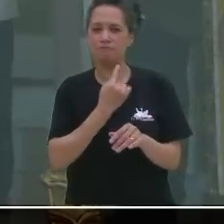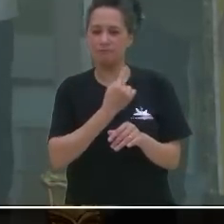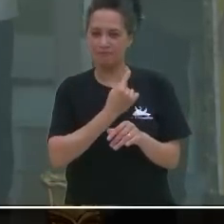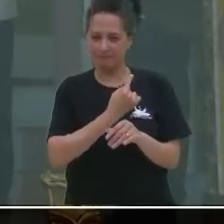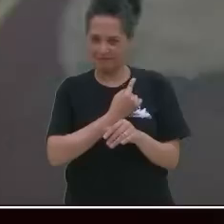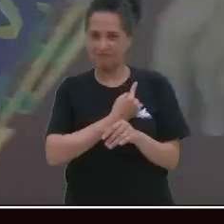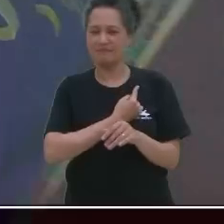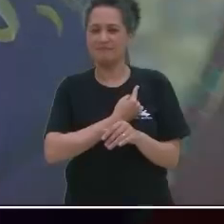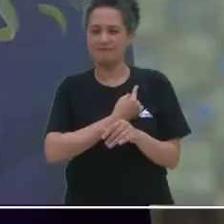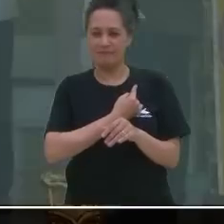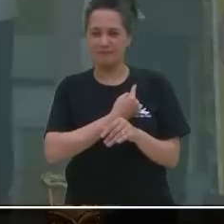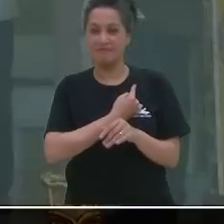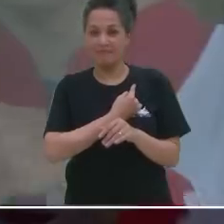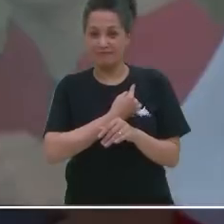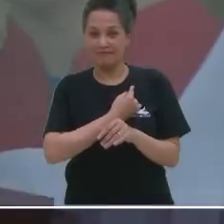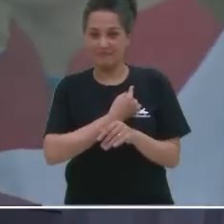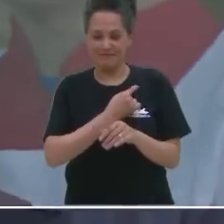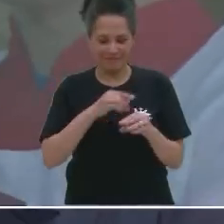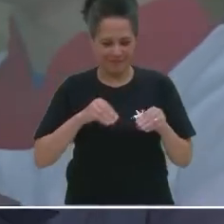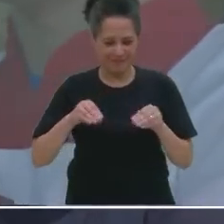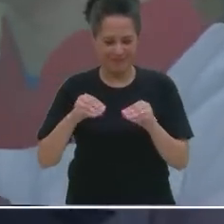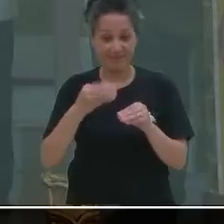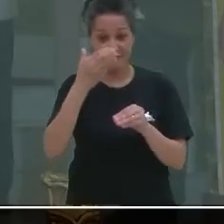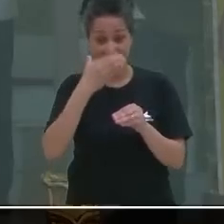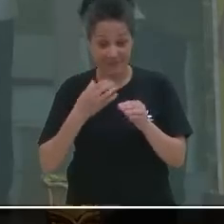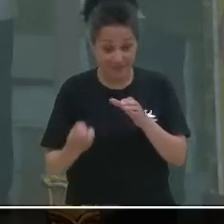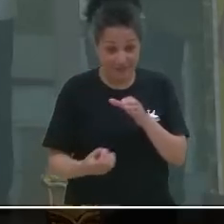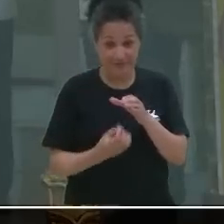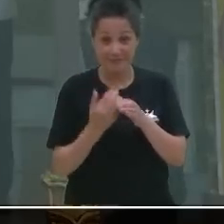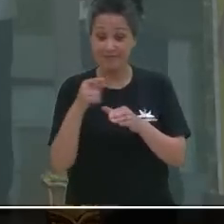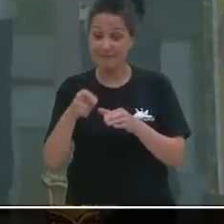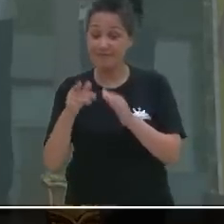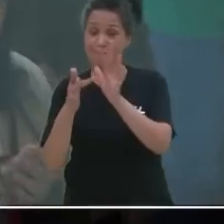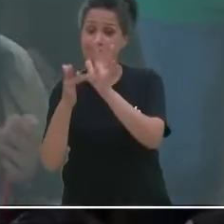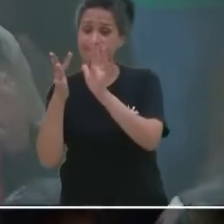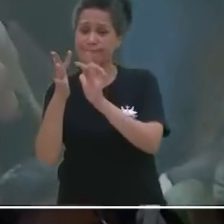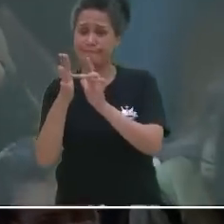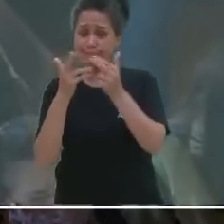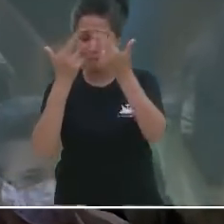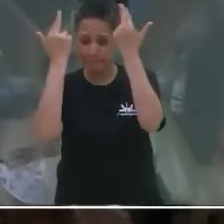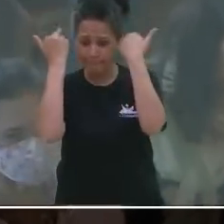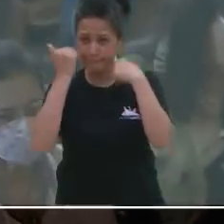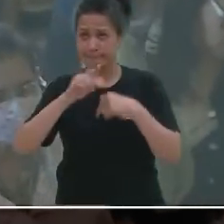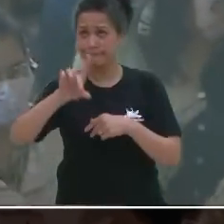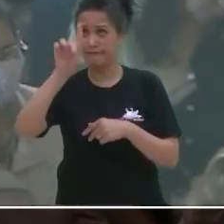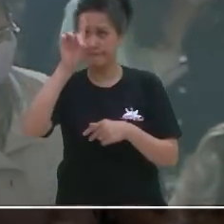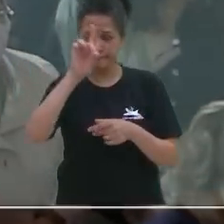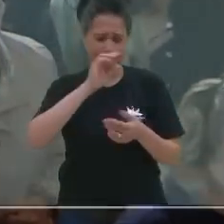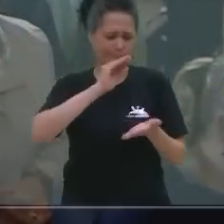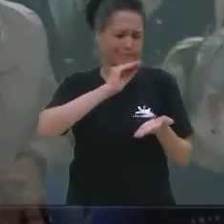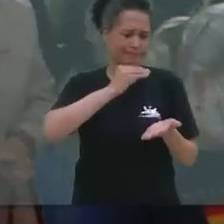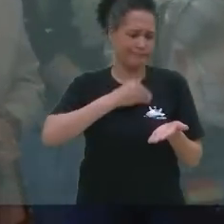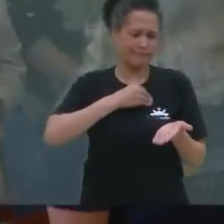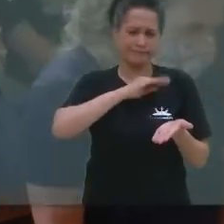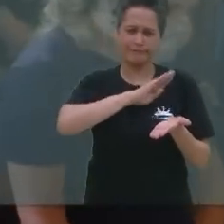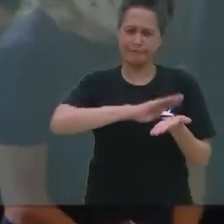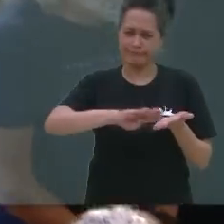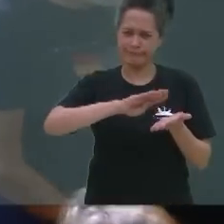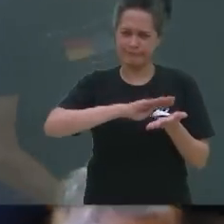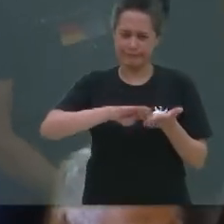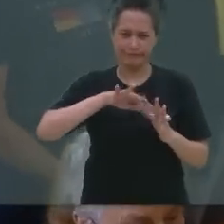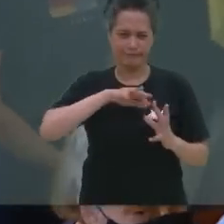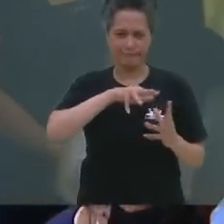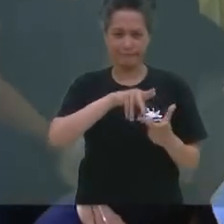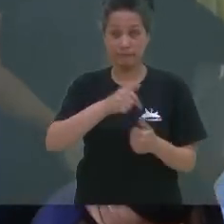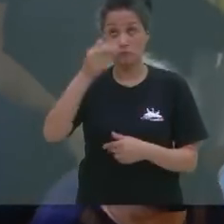fruto. Eis o Cordeiro de Deus que tira o pecado do mundo. Senhor, eu não sou digno de que entreis